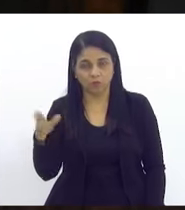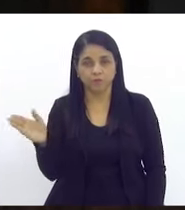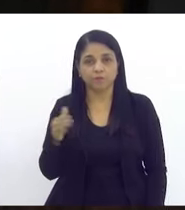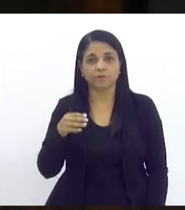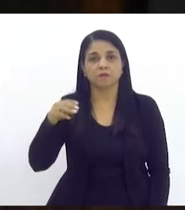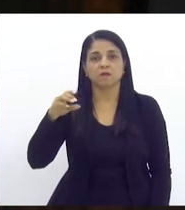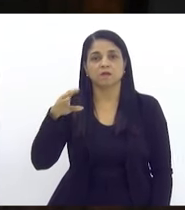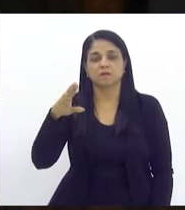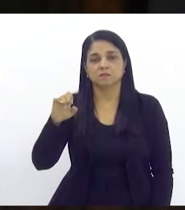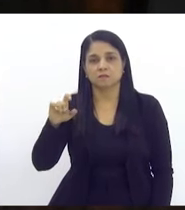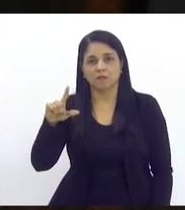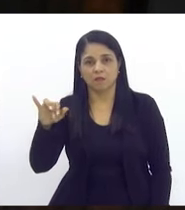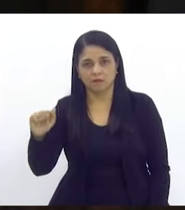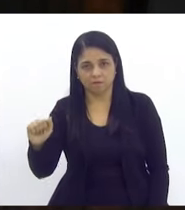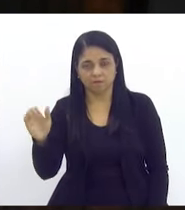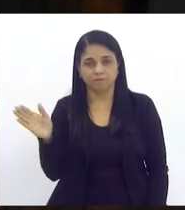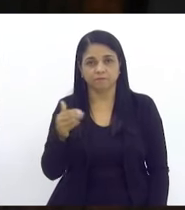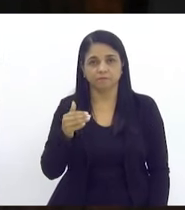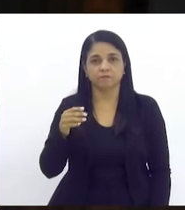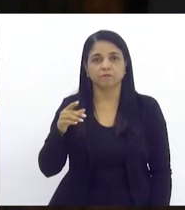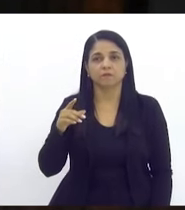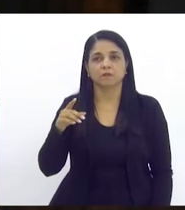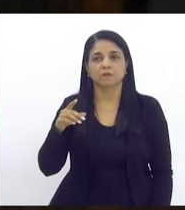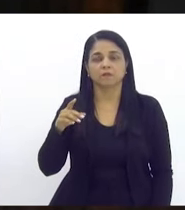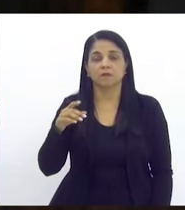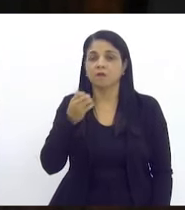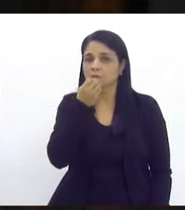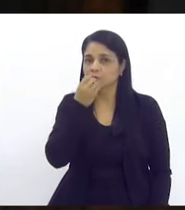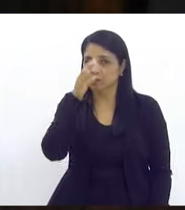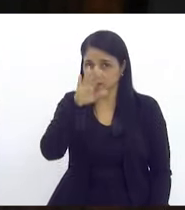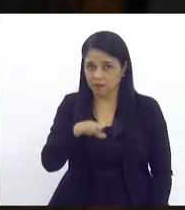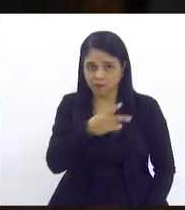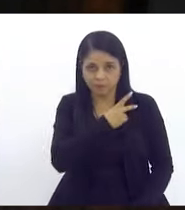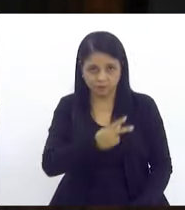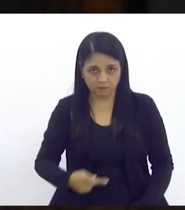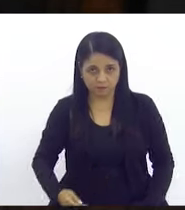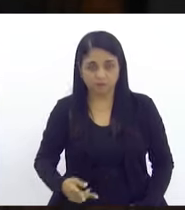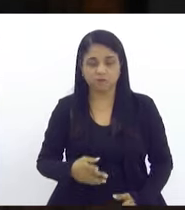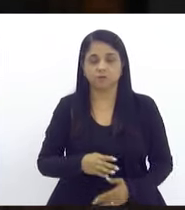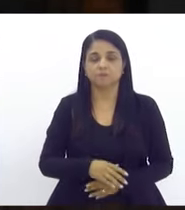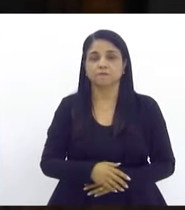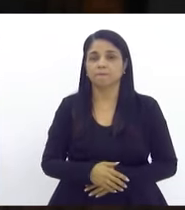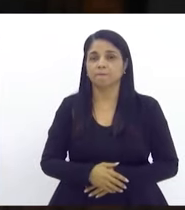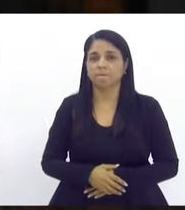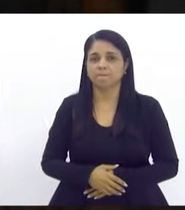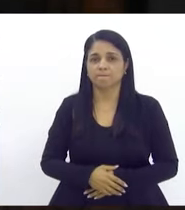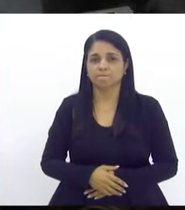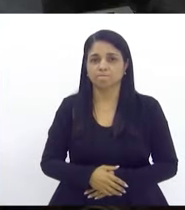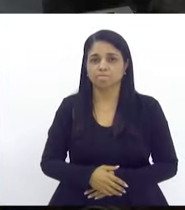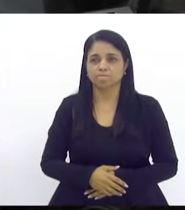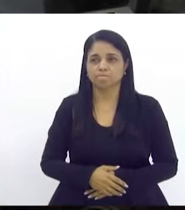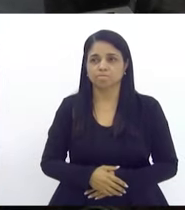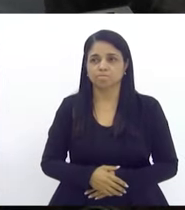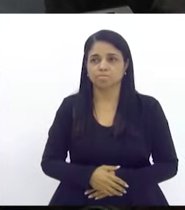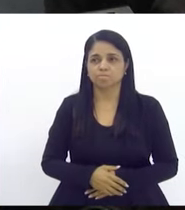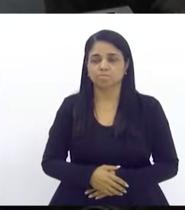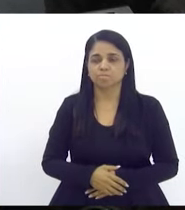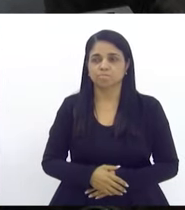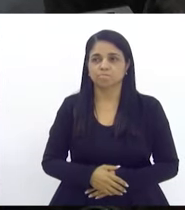Célia Jordão. Deputada Célia Jordão. Boa tarde. Boa tarde, Célia. Agora conseguimos